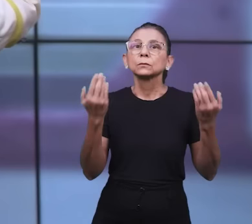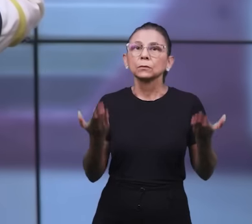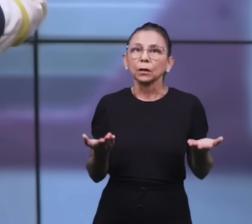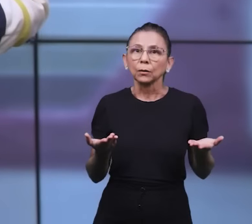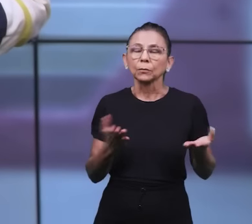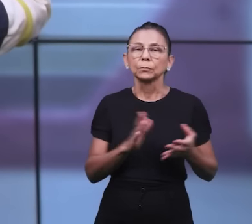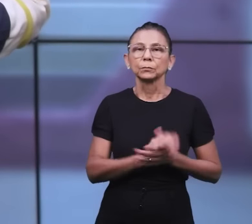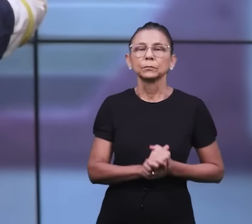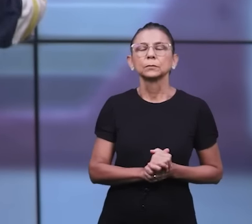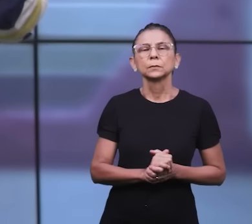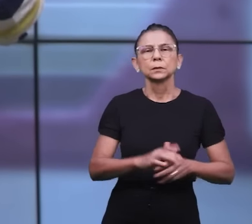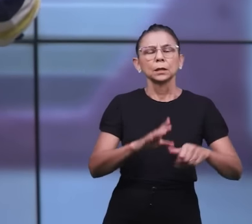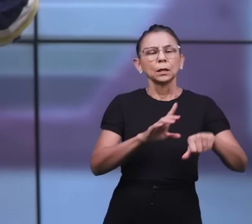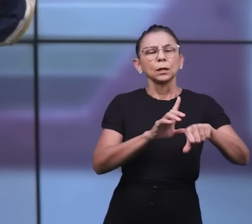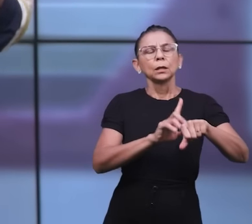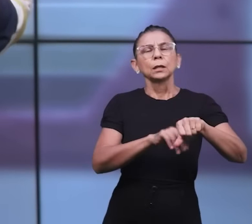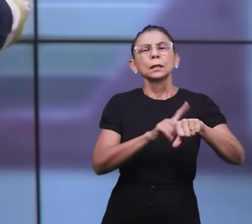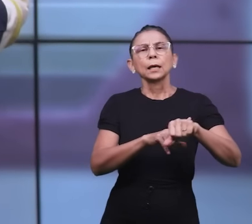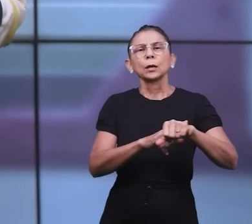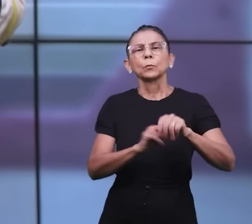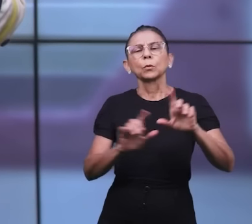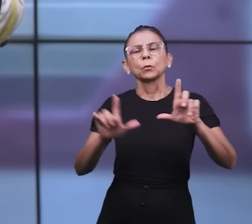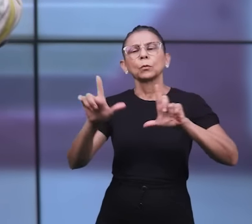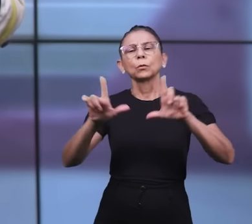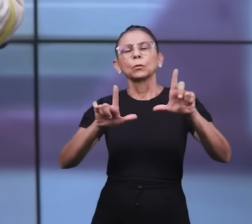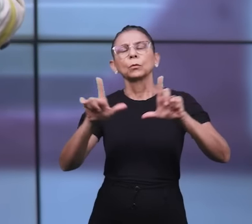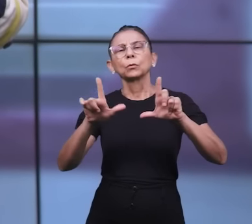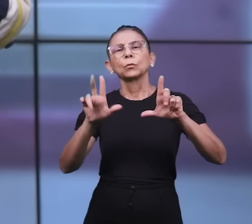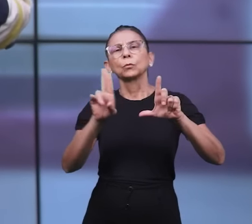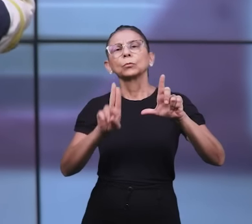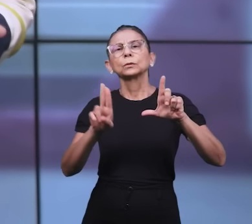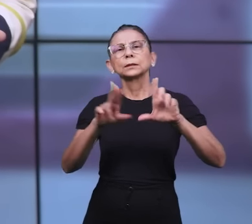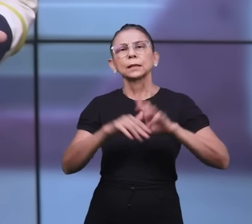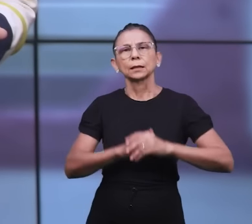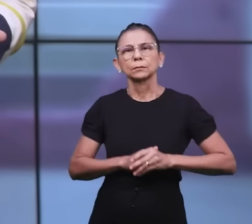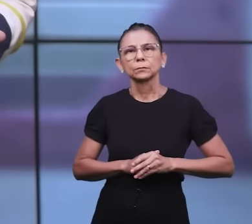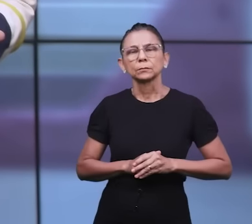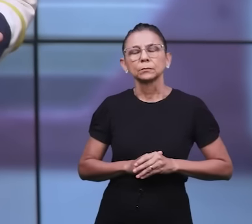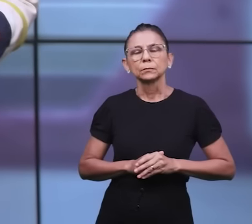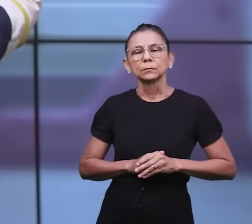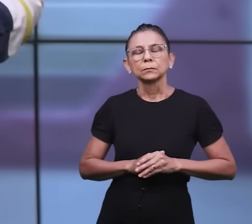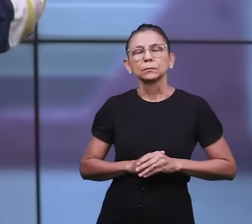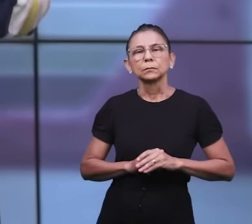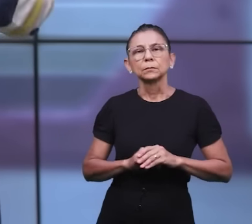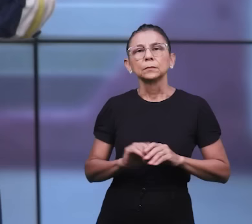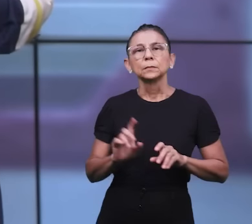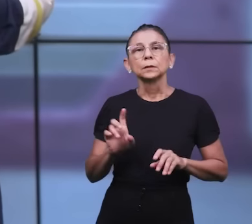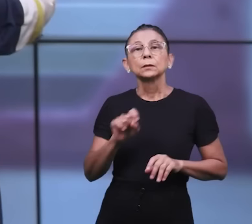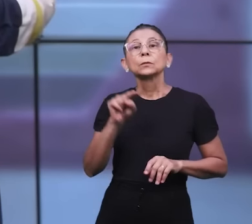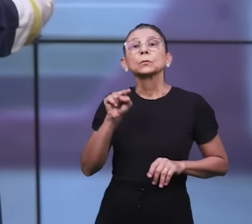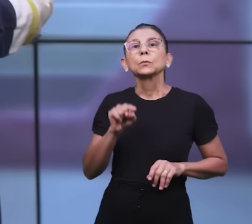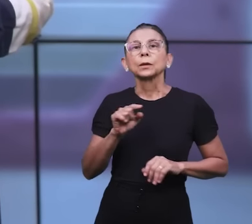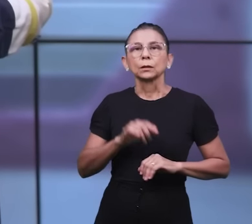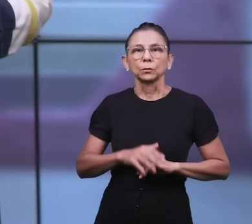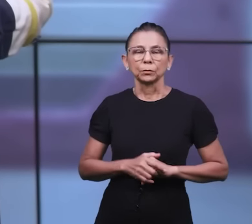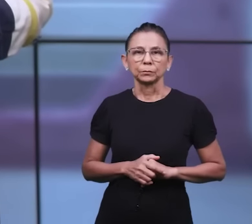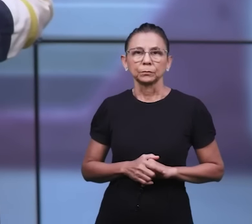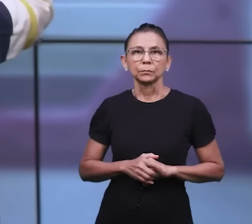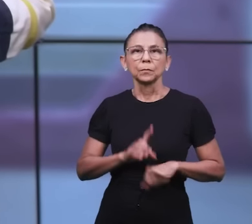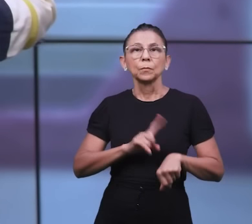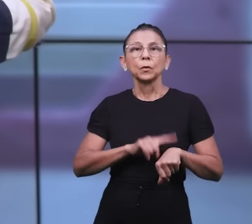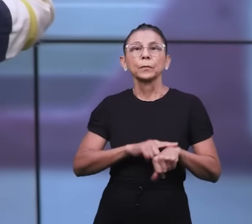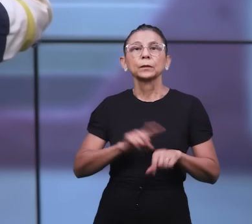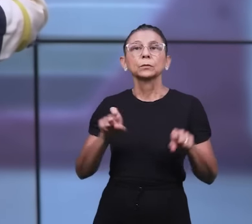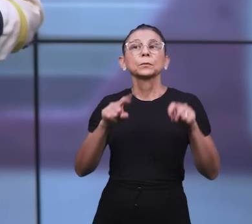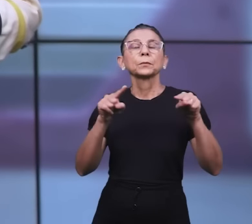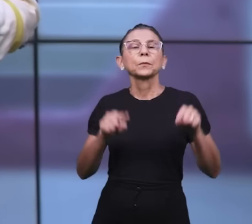eles podem usar as telas o que podem assistir onde como e quando repetir a orientação e